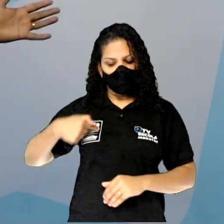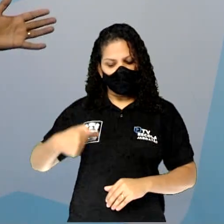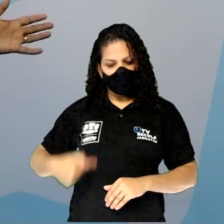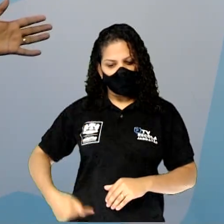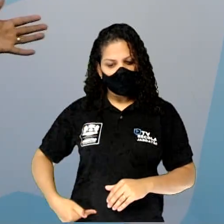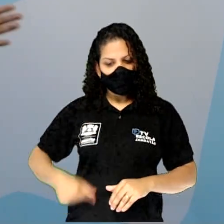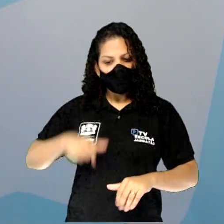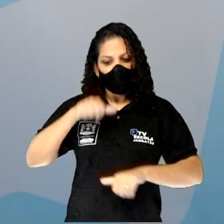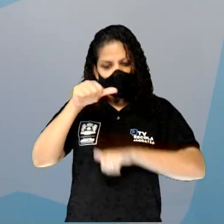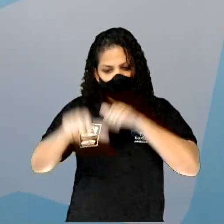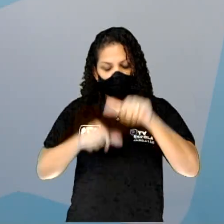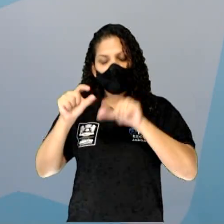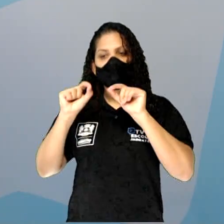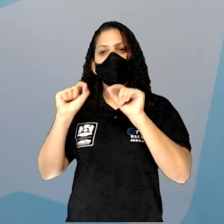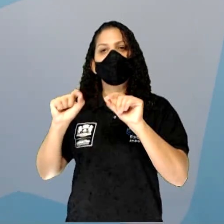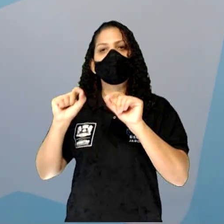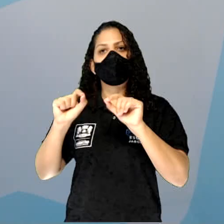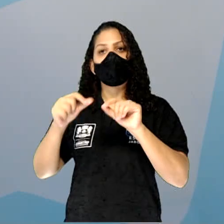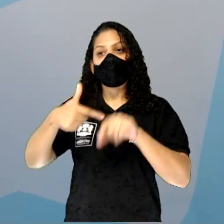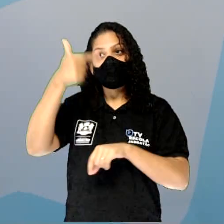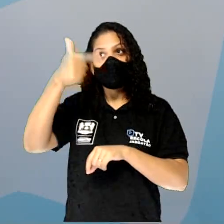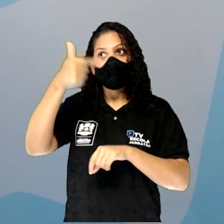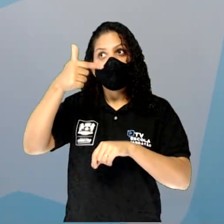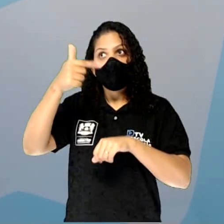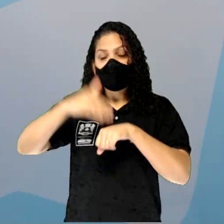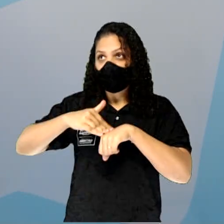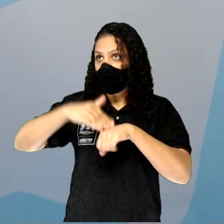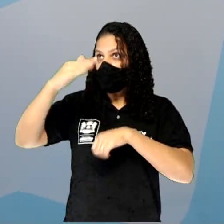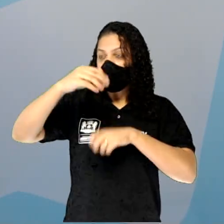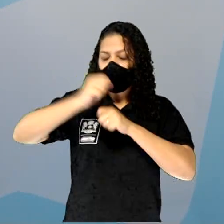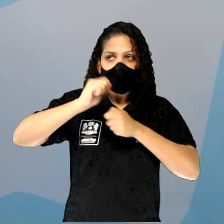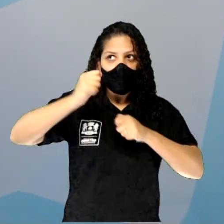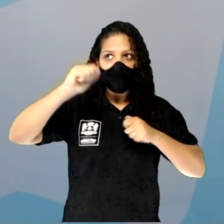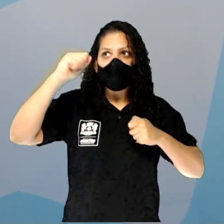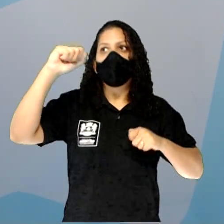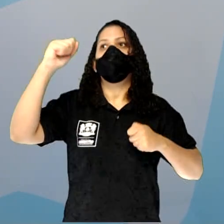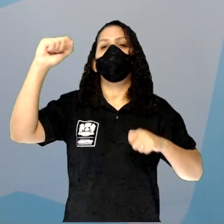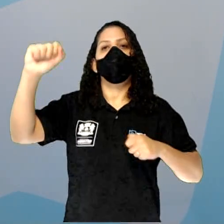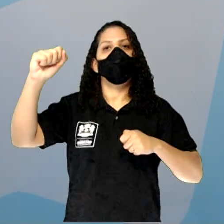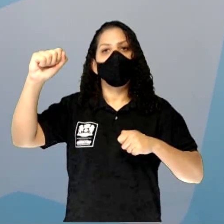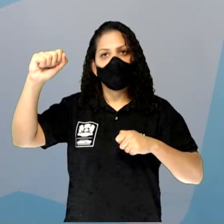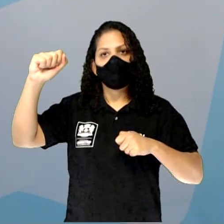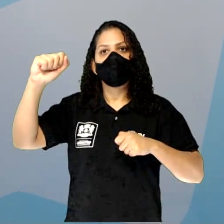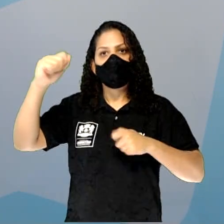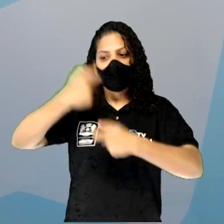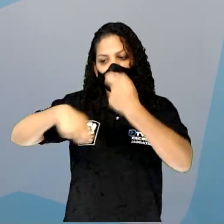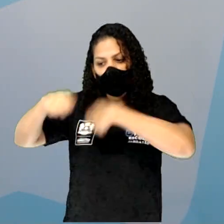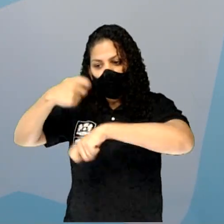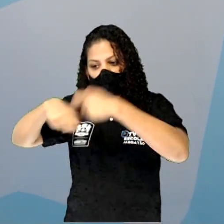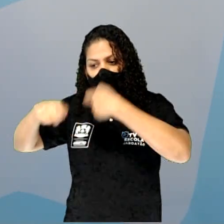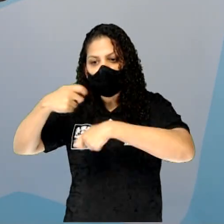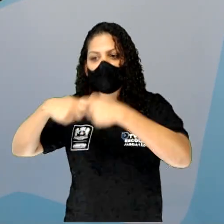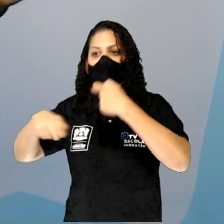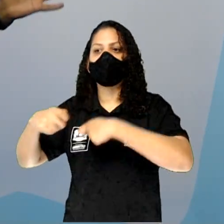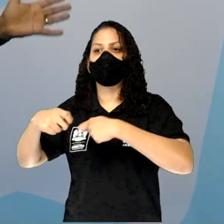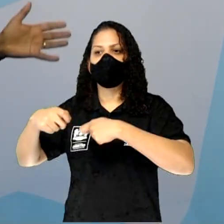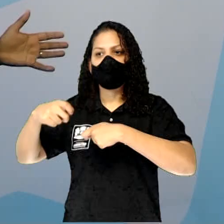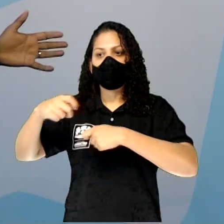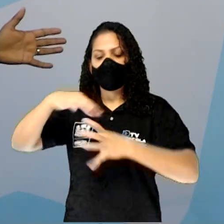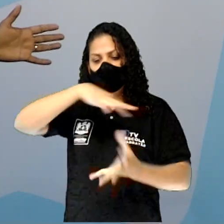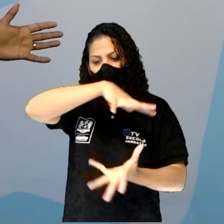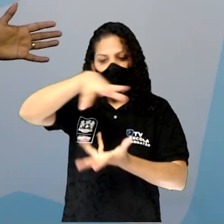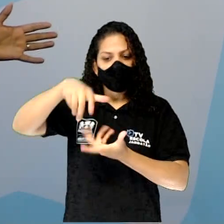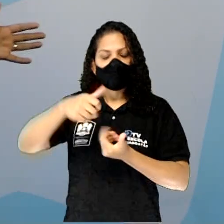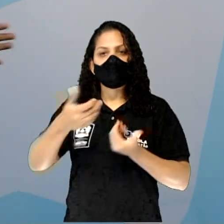segunda maior potência econômica do planeta, superando rapidamente países como